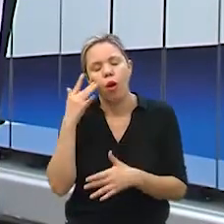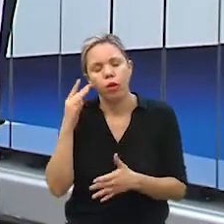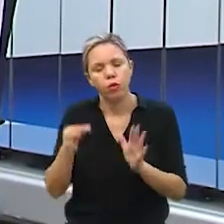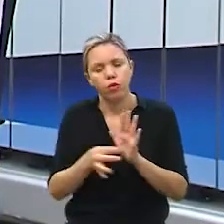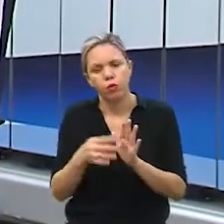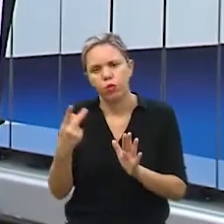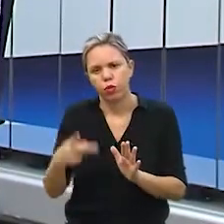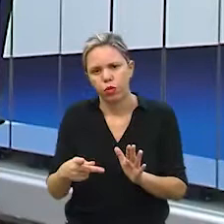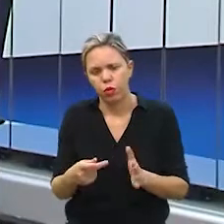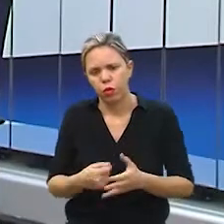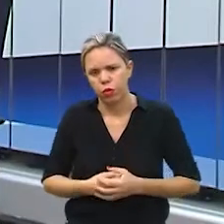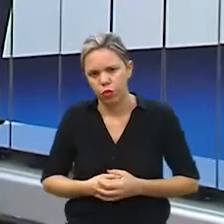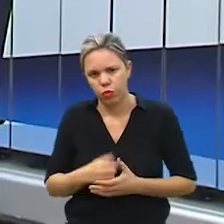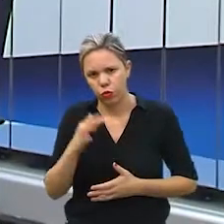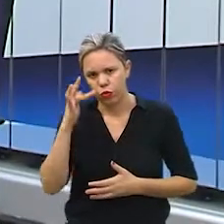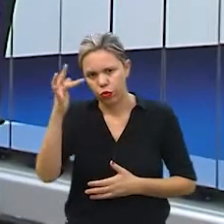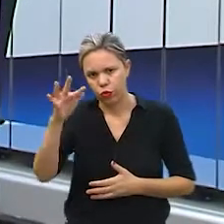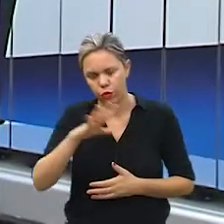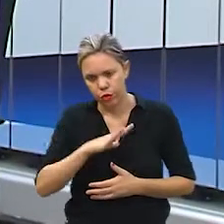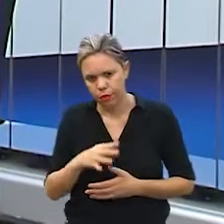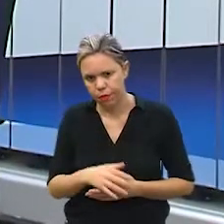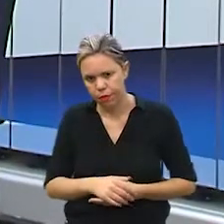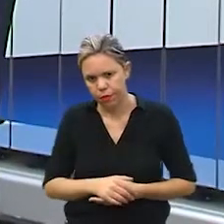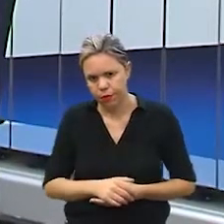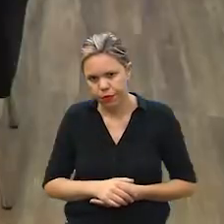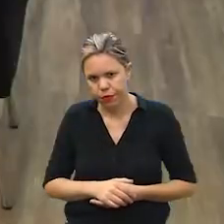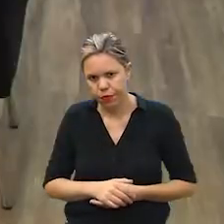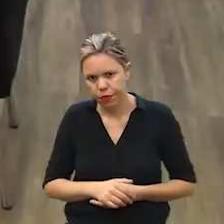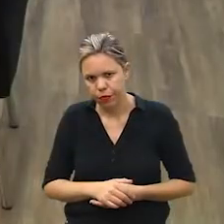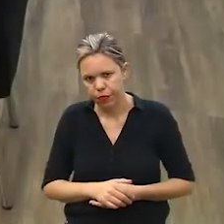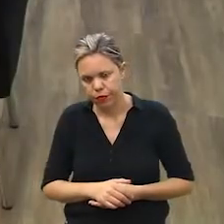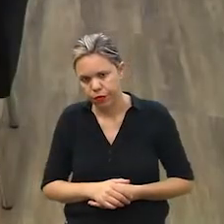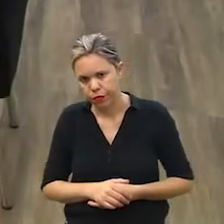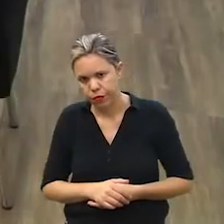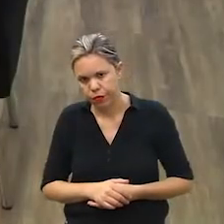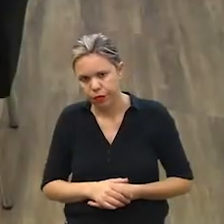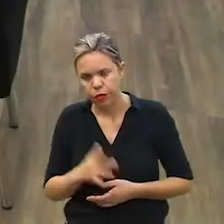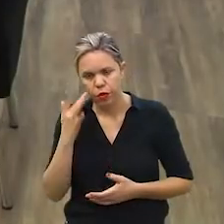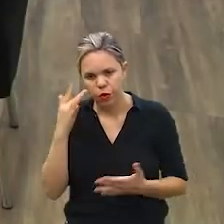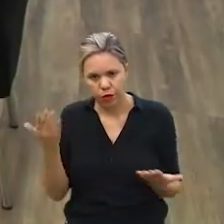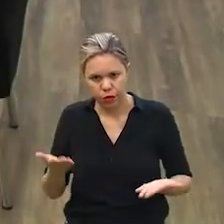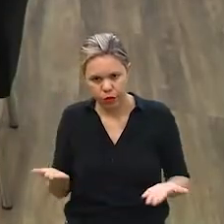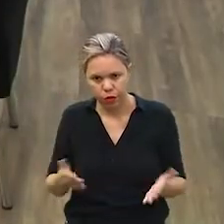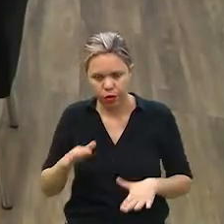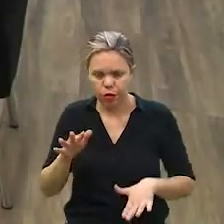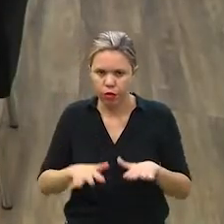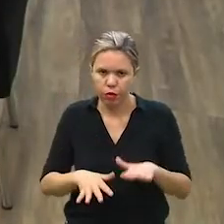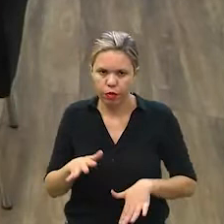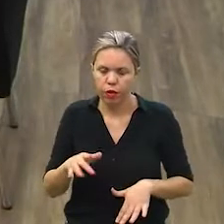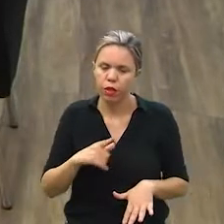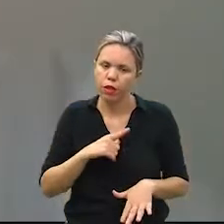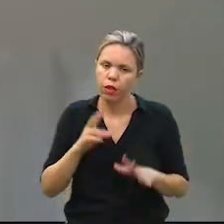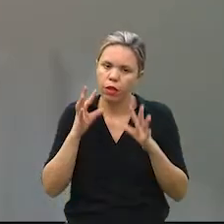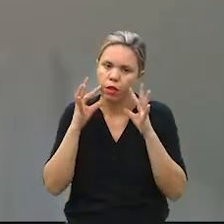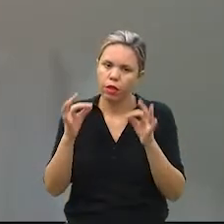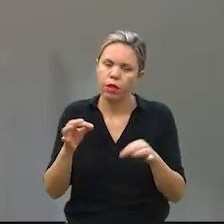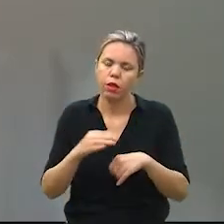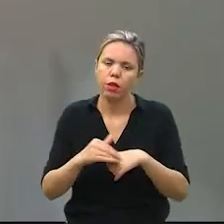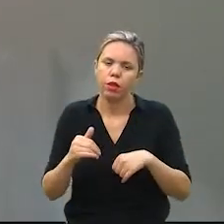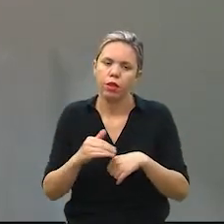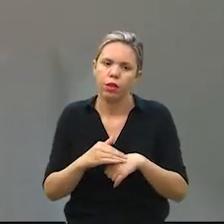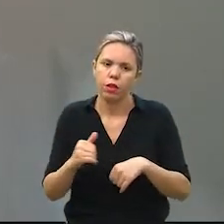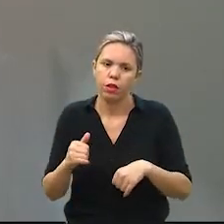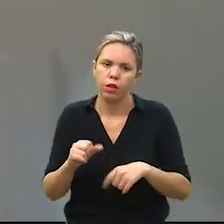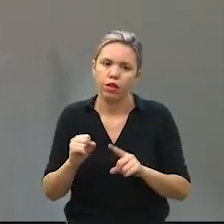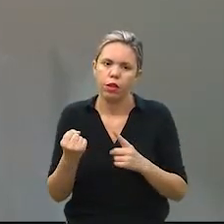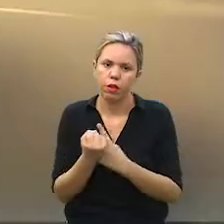deve estar para o futuro da nossa cidade? Acho que agora, talvez, a gente tem que olhar com mais carinho para a